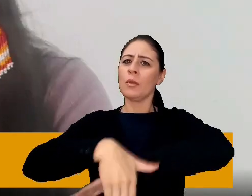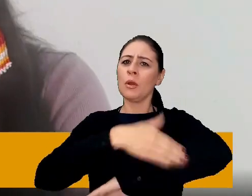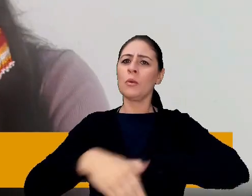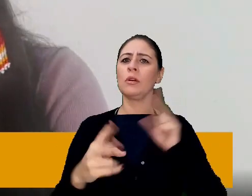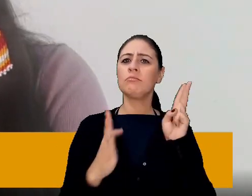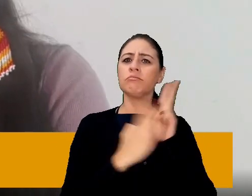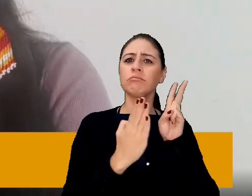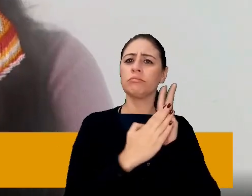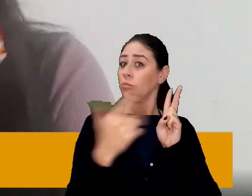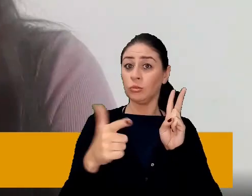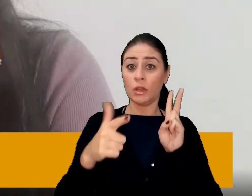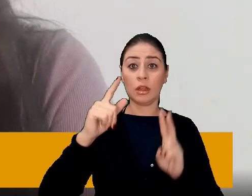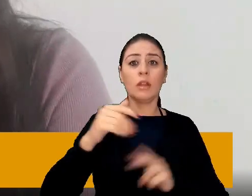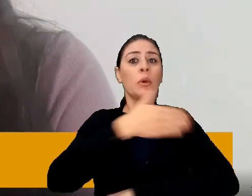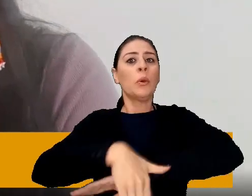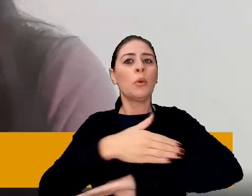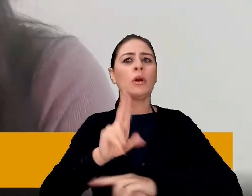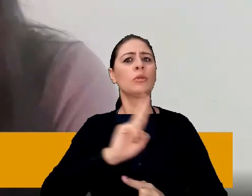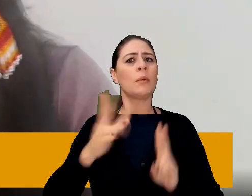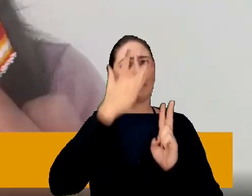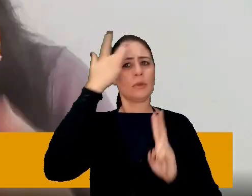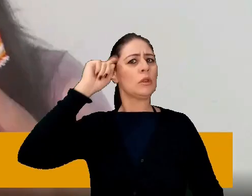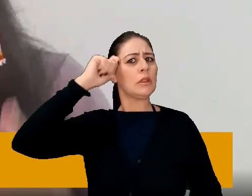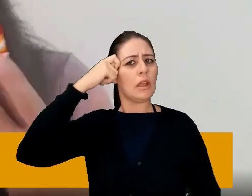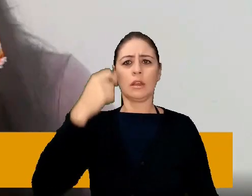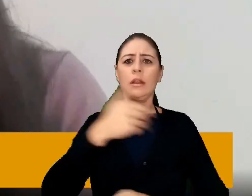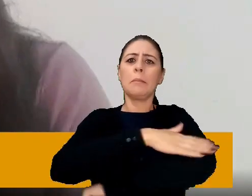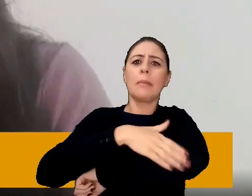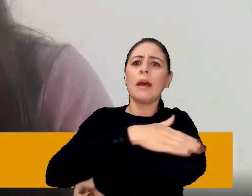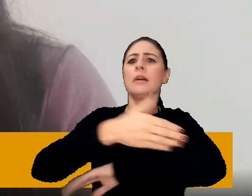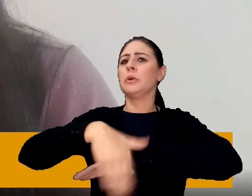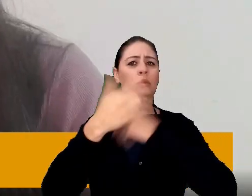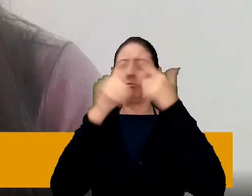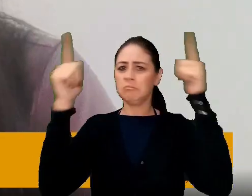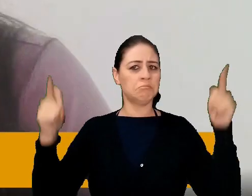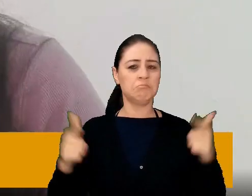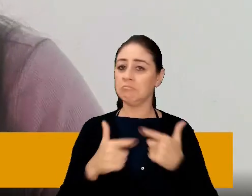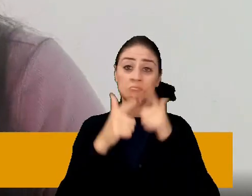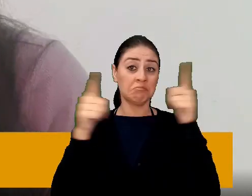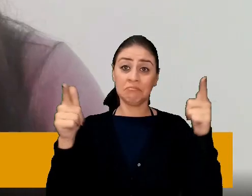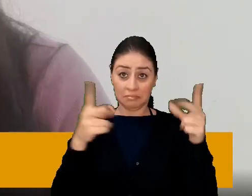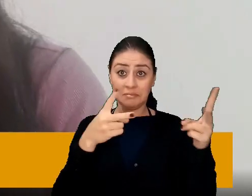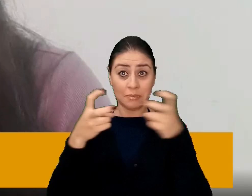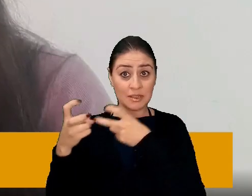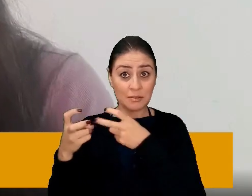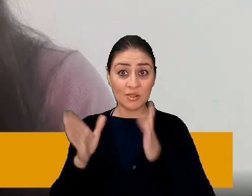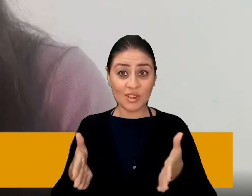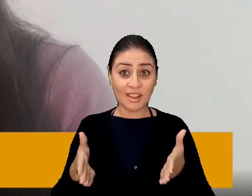não tem nome negro, de rua, de praça, de qualquer coisa, se a gente for parar para prestar atenção